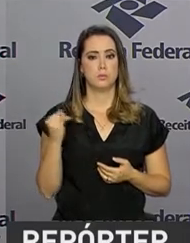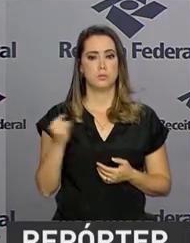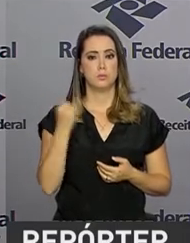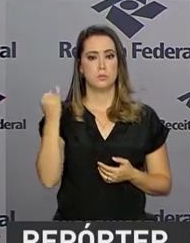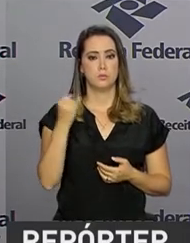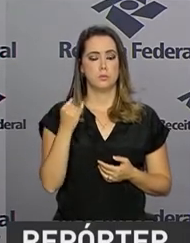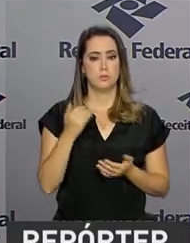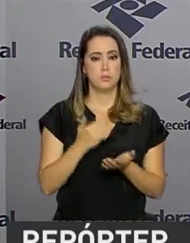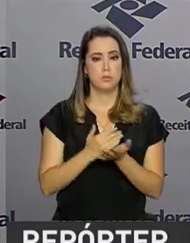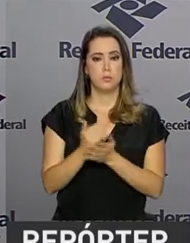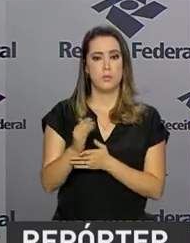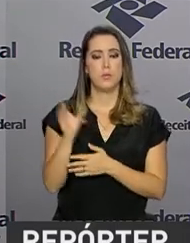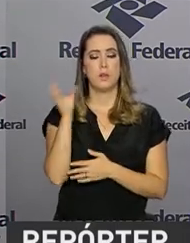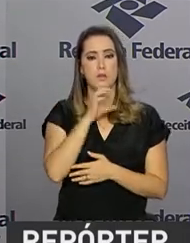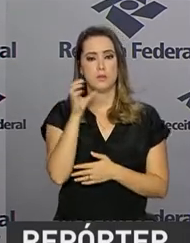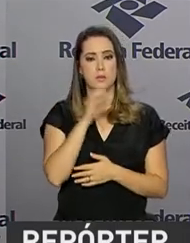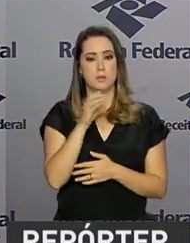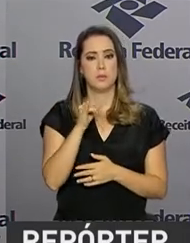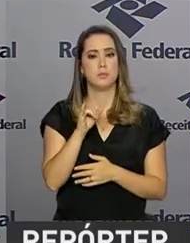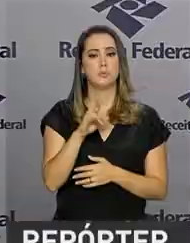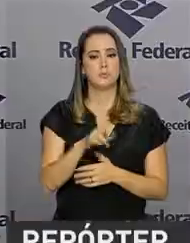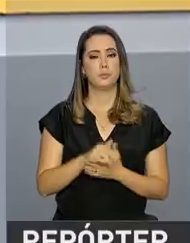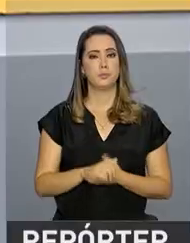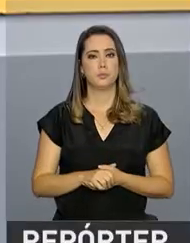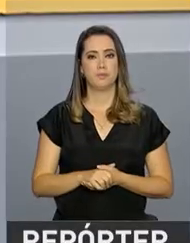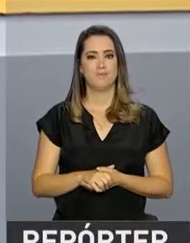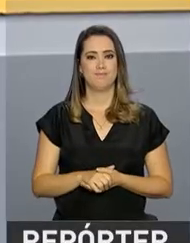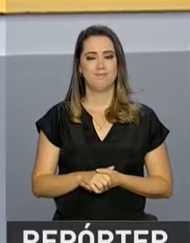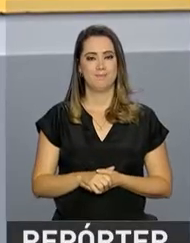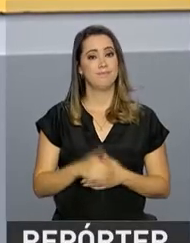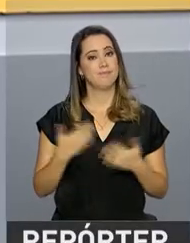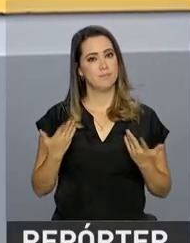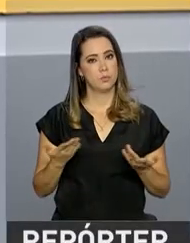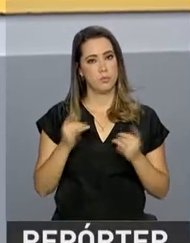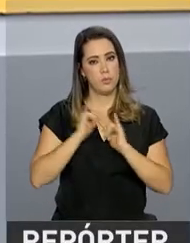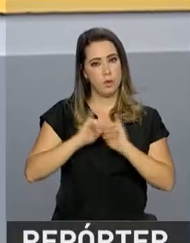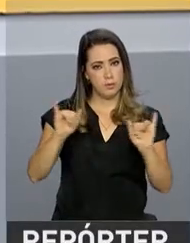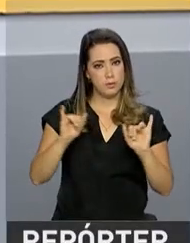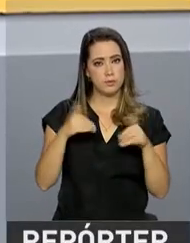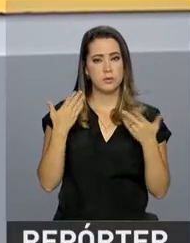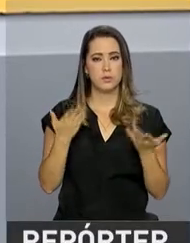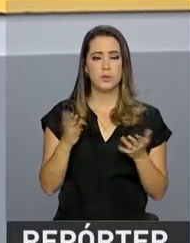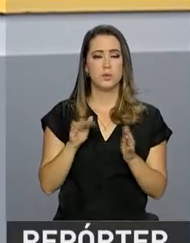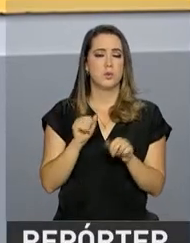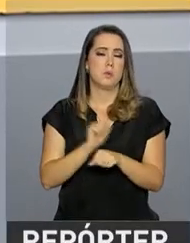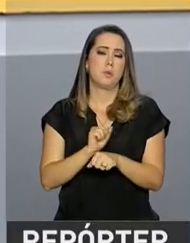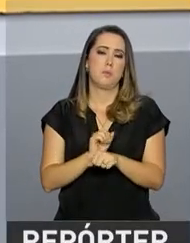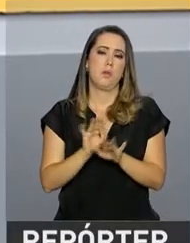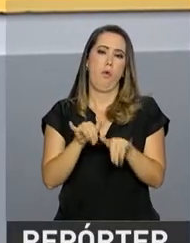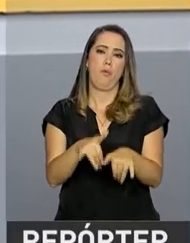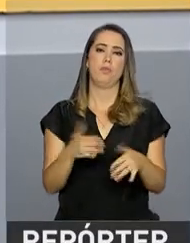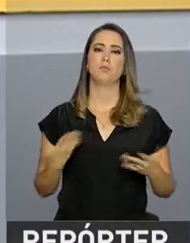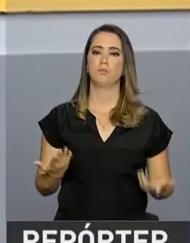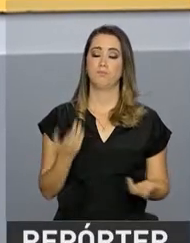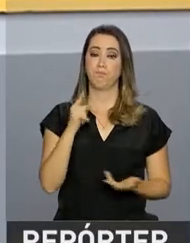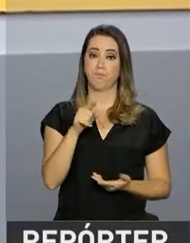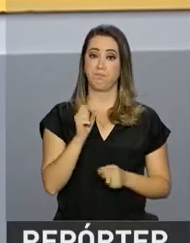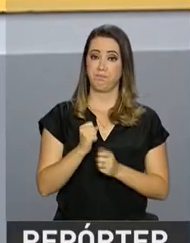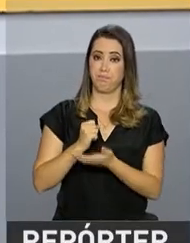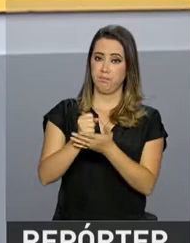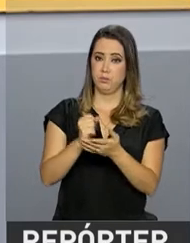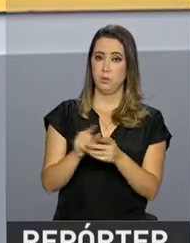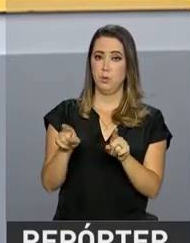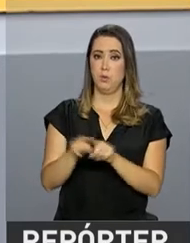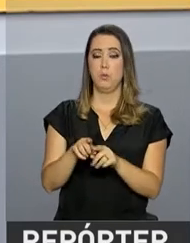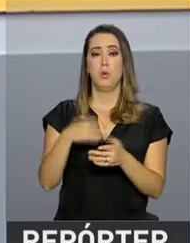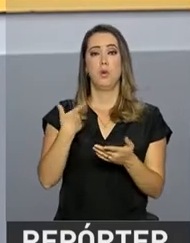comece logo a prancheta é isso aí o recado está dado não deixe para a última hora a entrega da declaração pode ser feita por meio